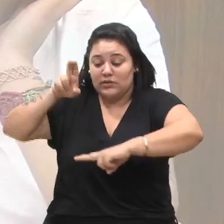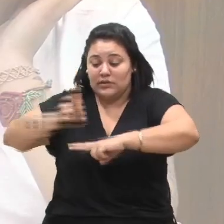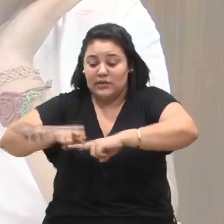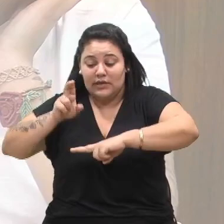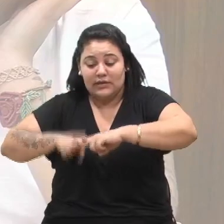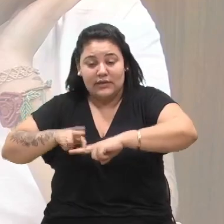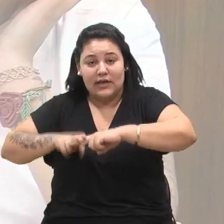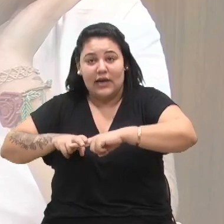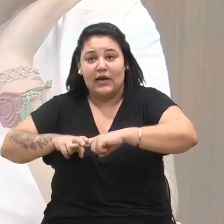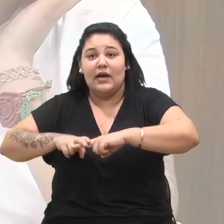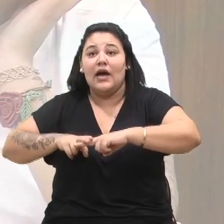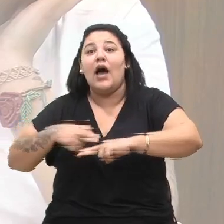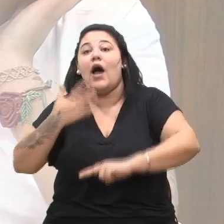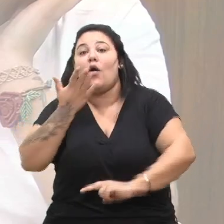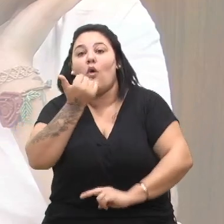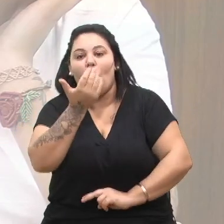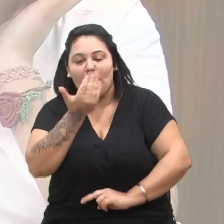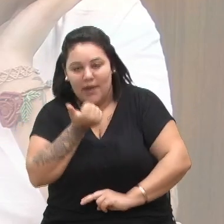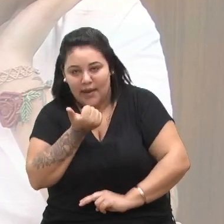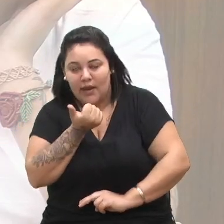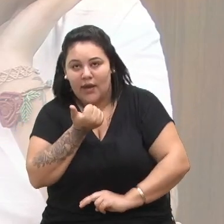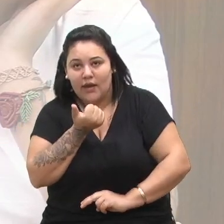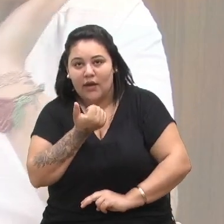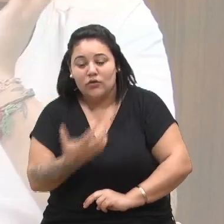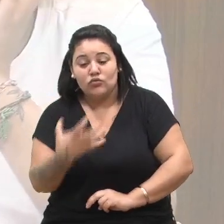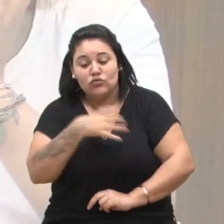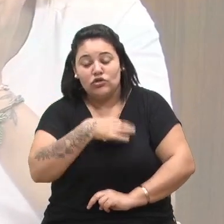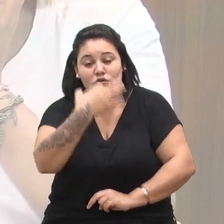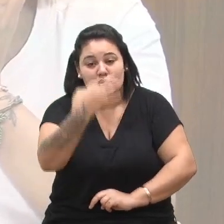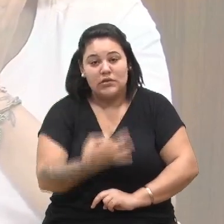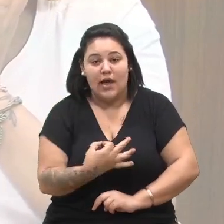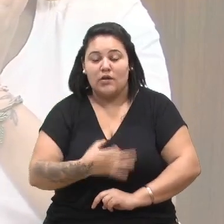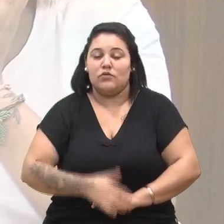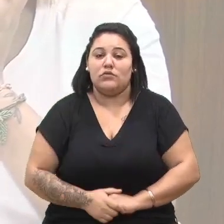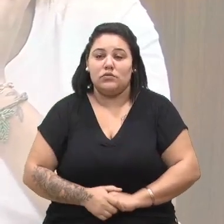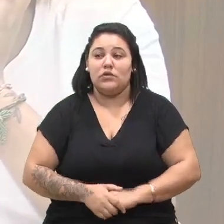né, o seu almoço de forma adequada. Então, dentro